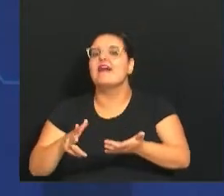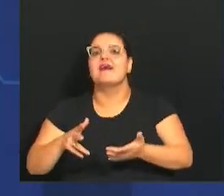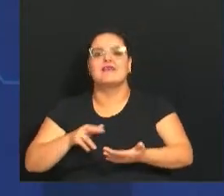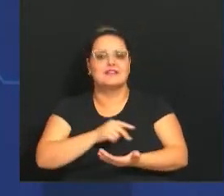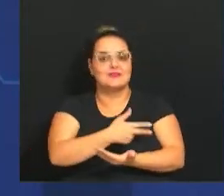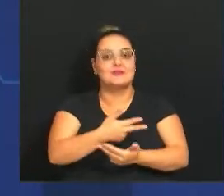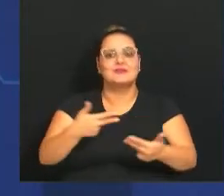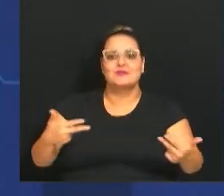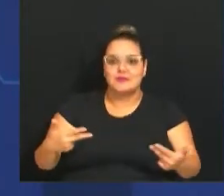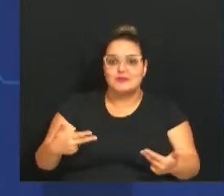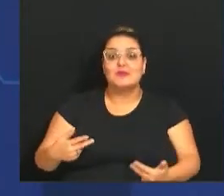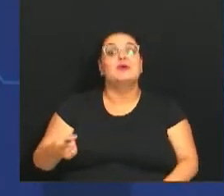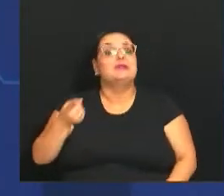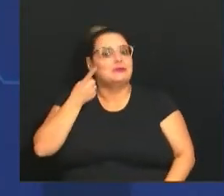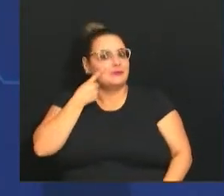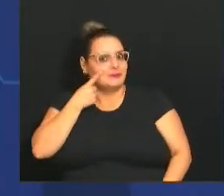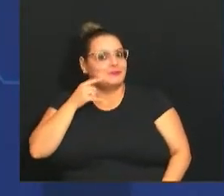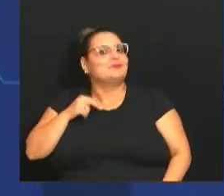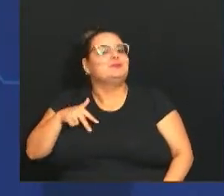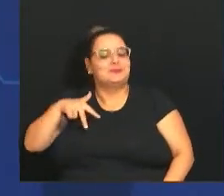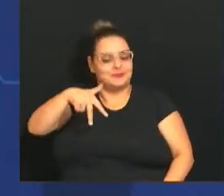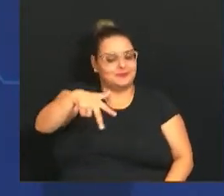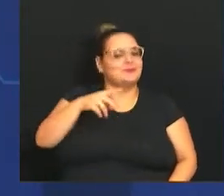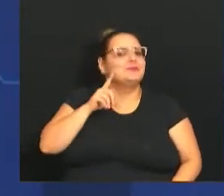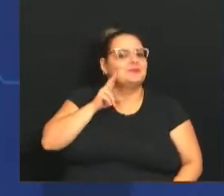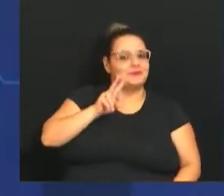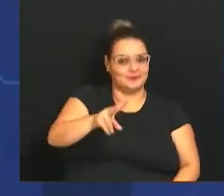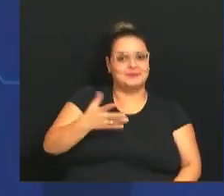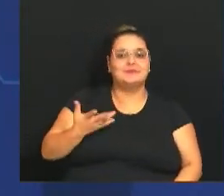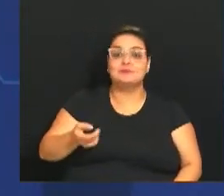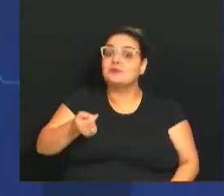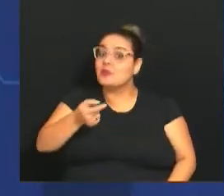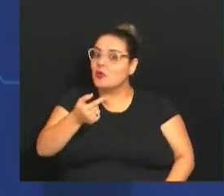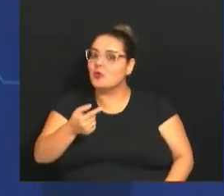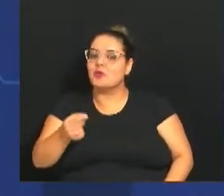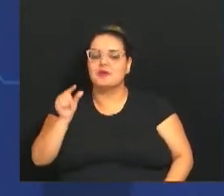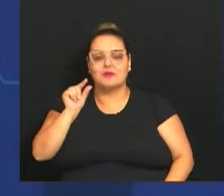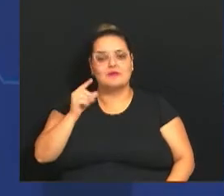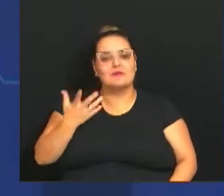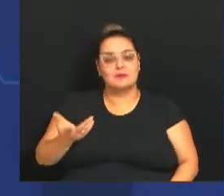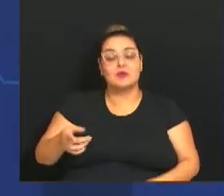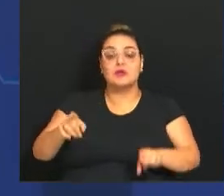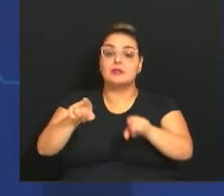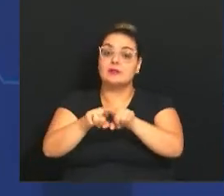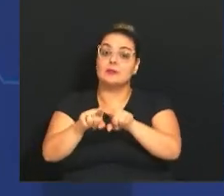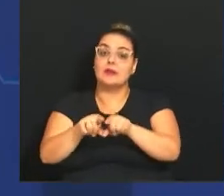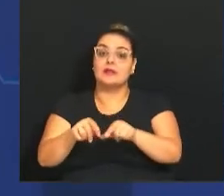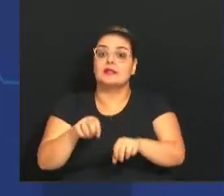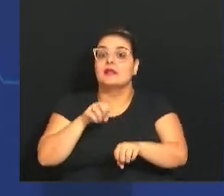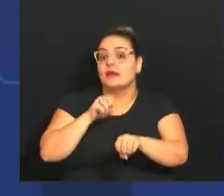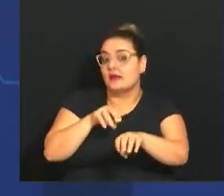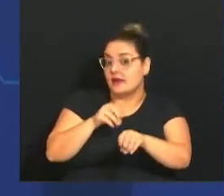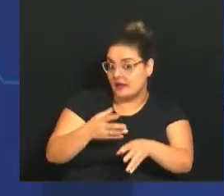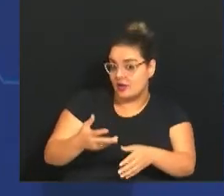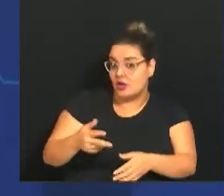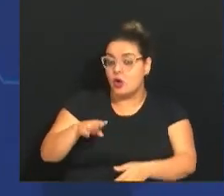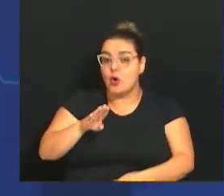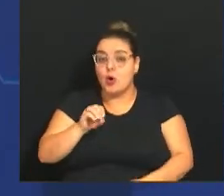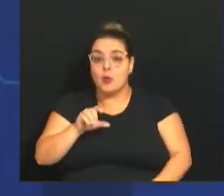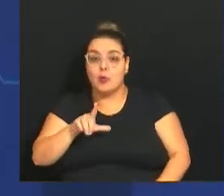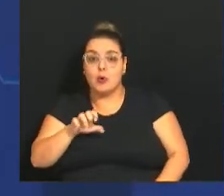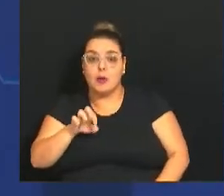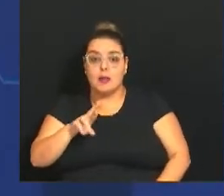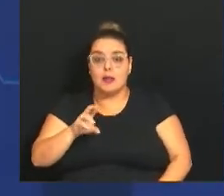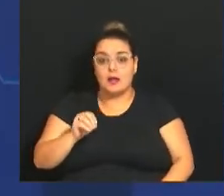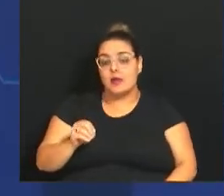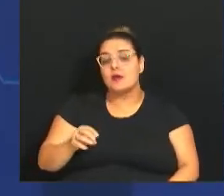vontade de conferir essa exposição aí, um pouquinho que a gente viu aí também. E tem as aulas, né, de bolero, quanta coisa bacana